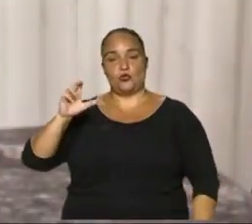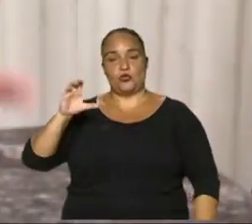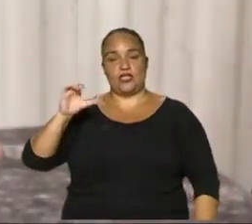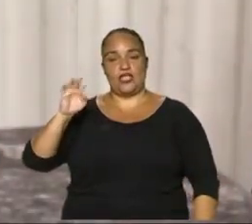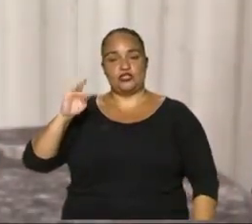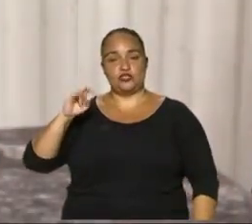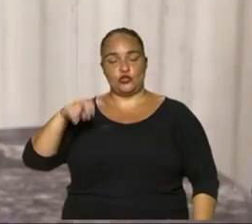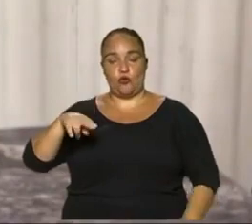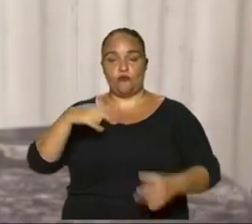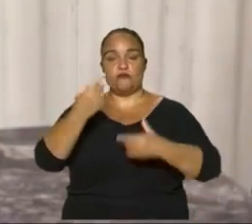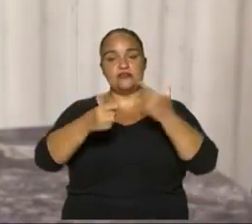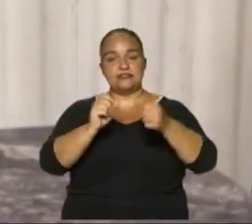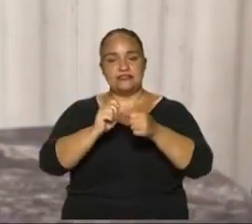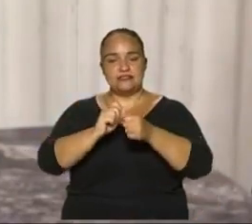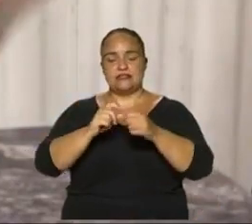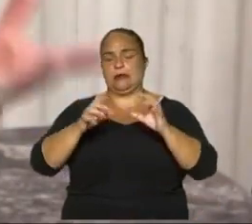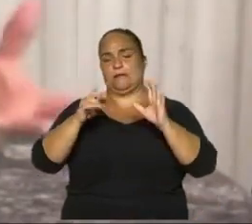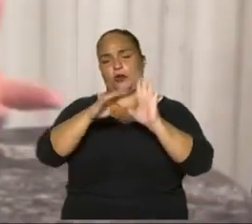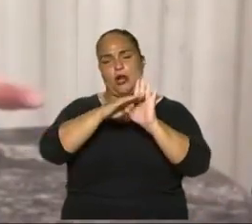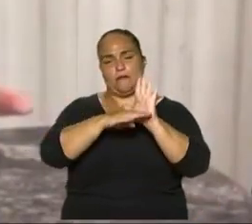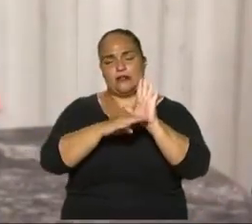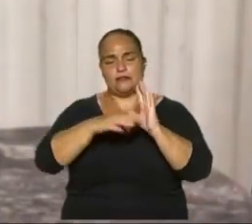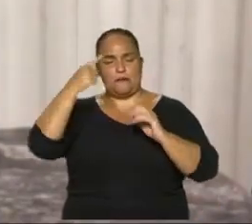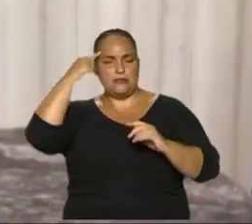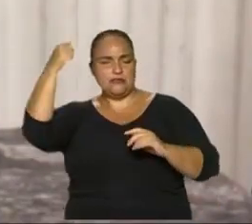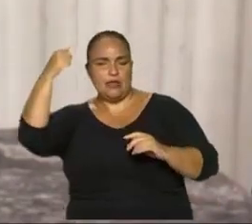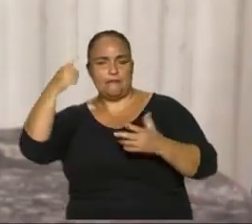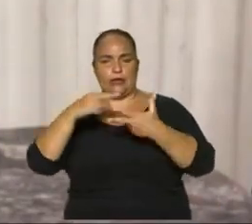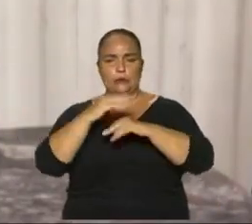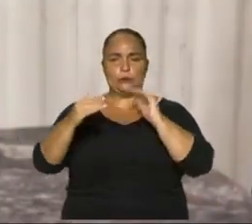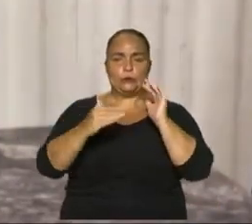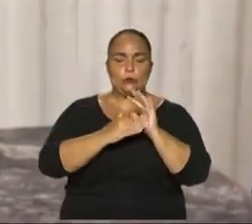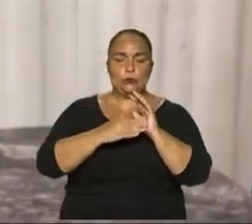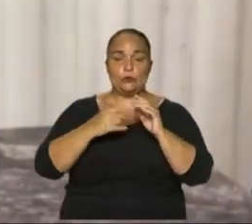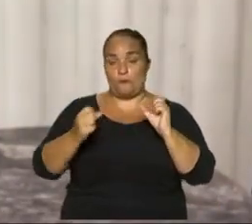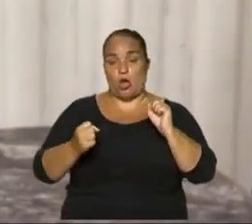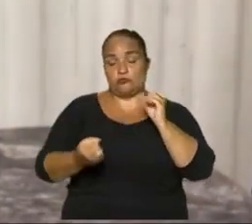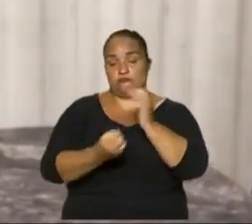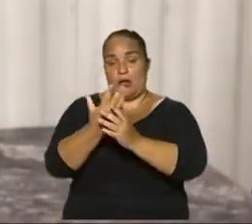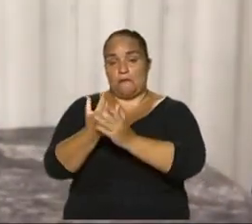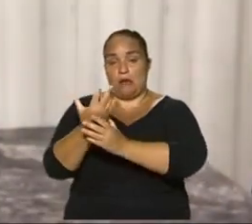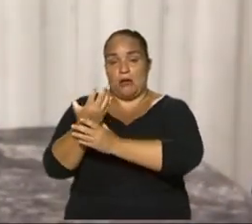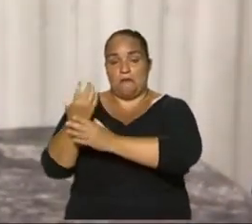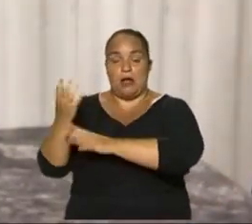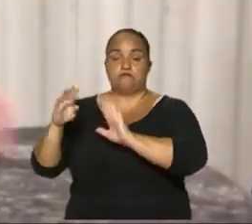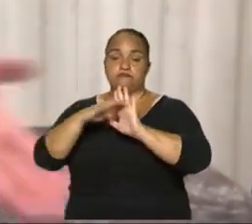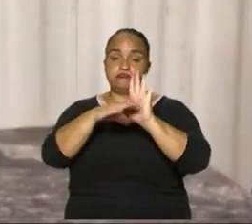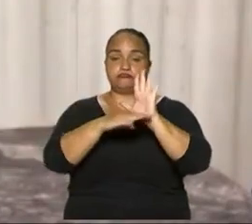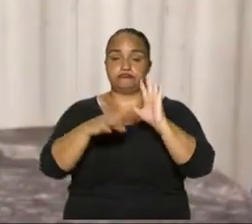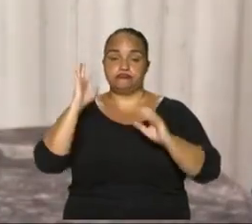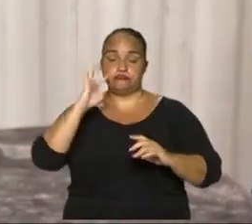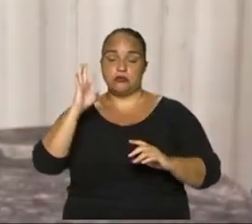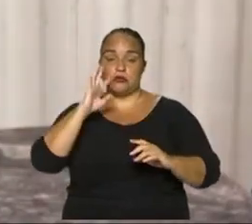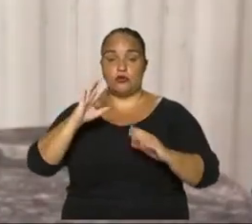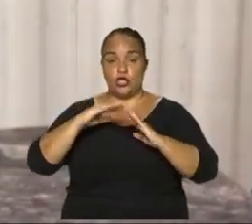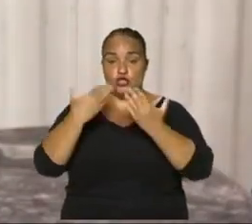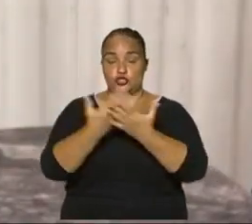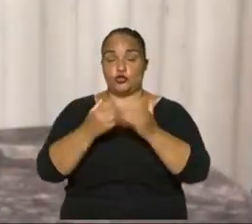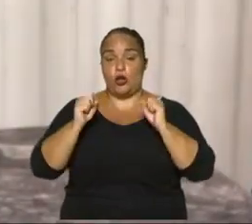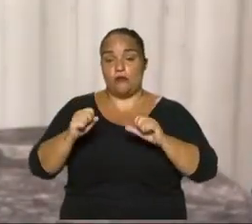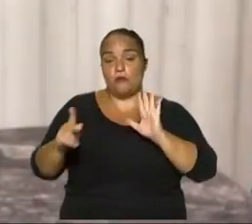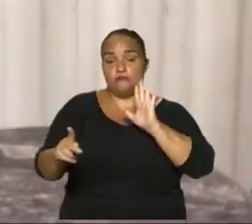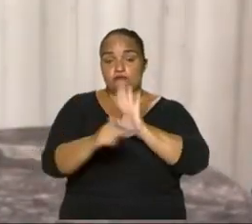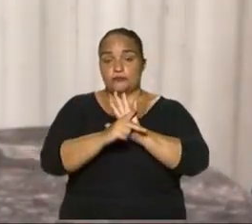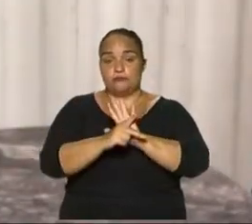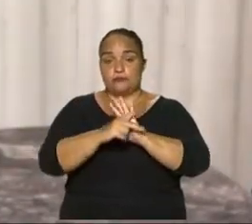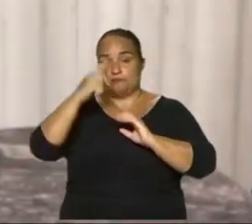fazer prototipagem, programação, pensamento computacional. Disso podem surgir muitos projetos bacanas que a própria escola pode pensar em